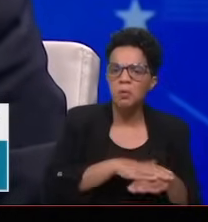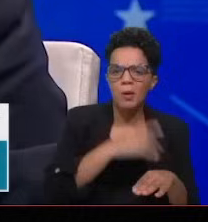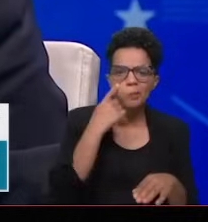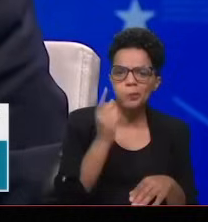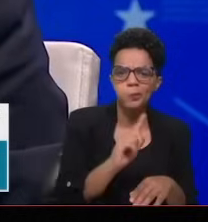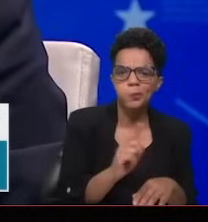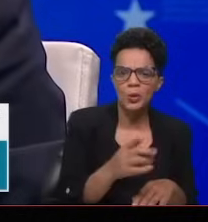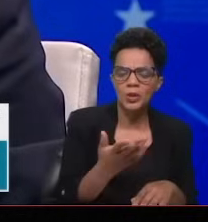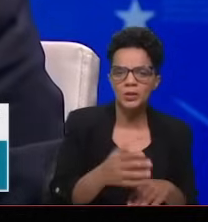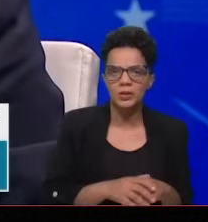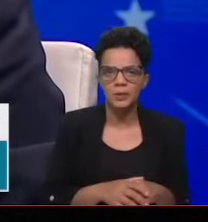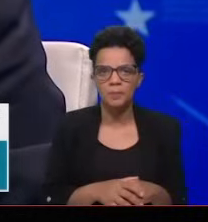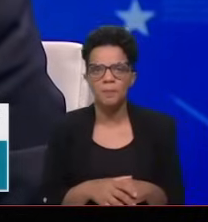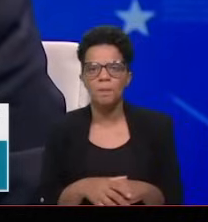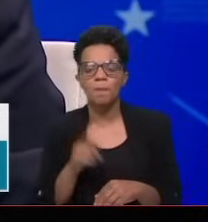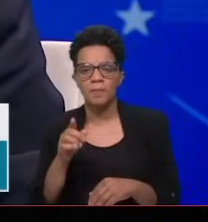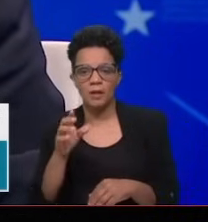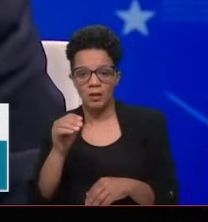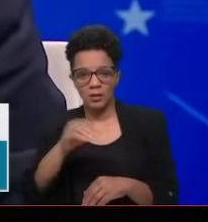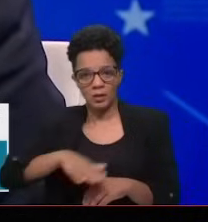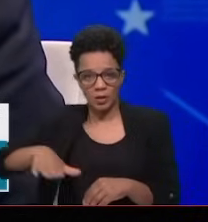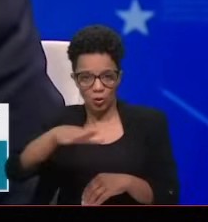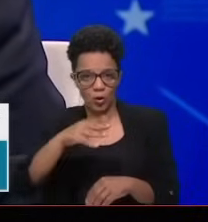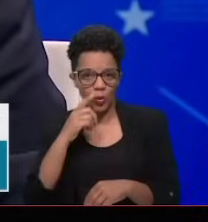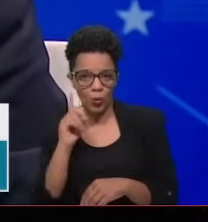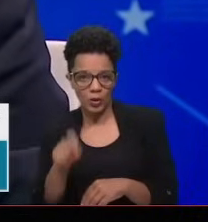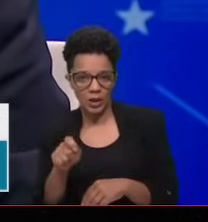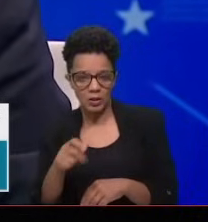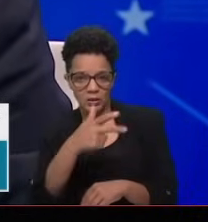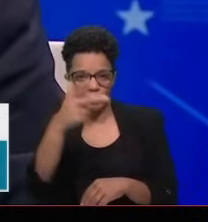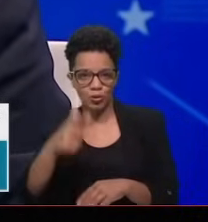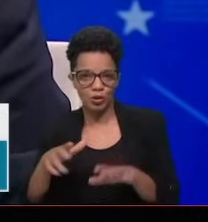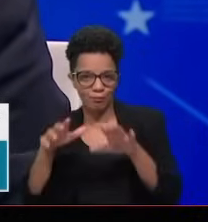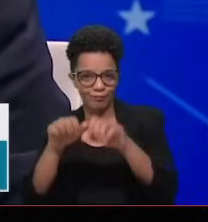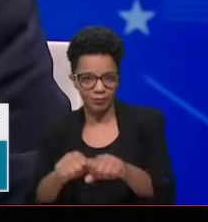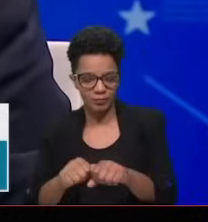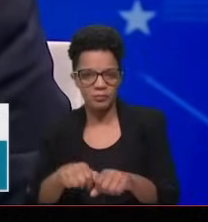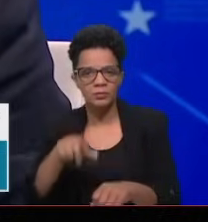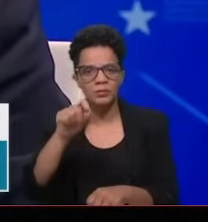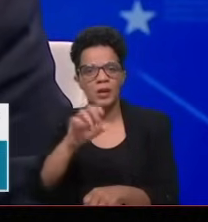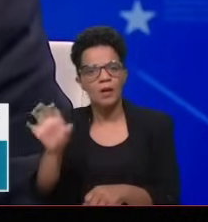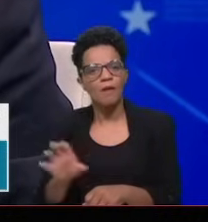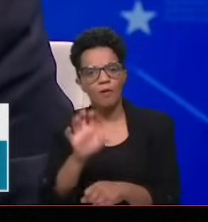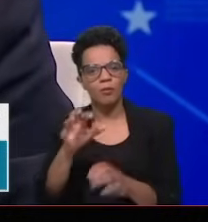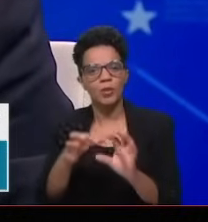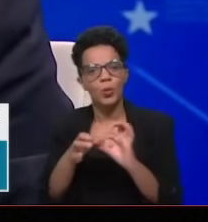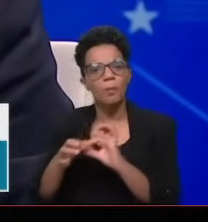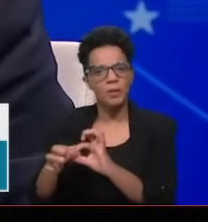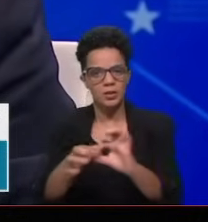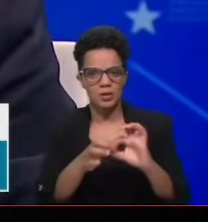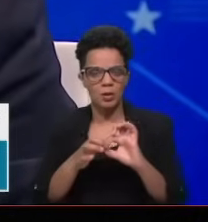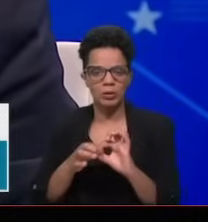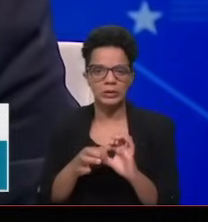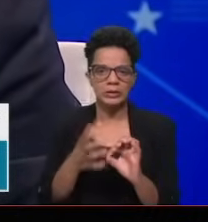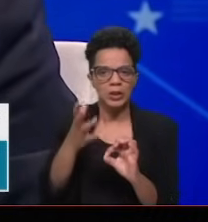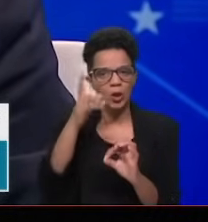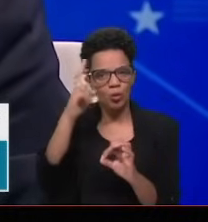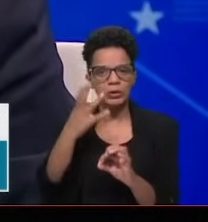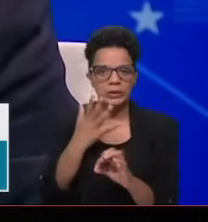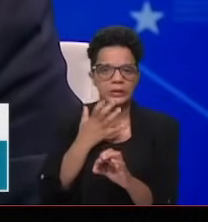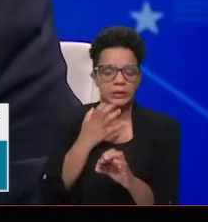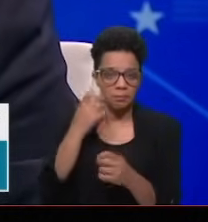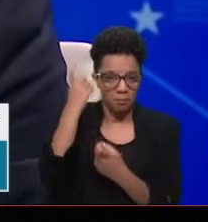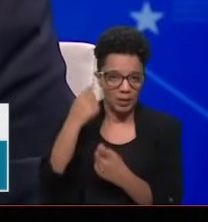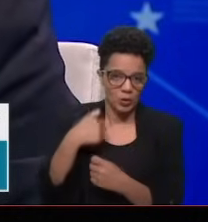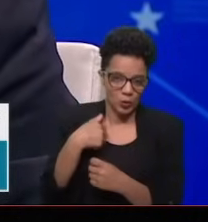tanto integridade territorial da Ucrânia total e e uma forma de cooperação que assegurasse à Rússia penso